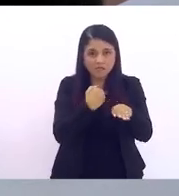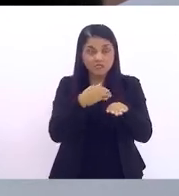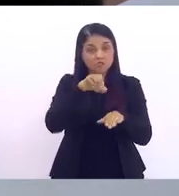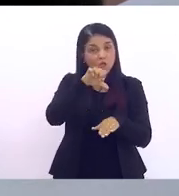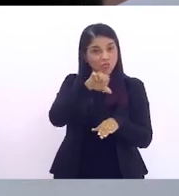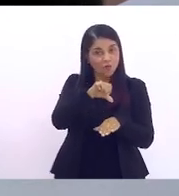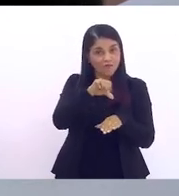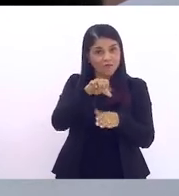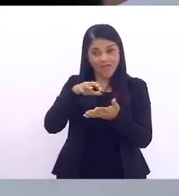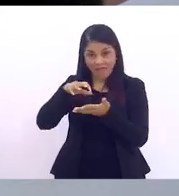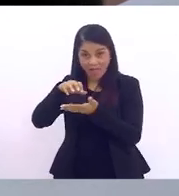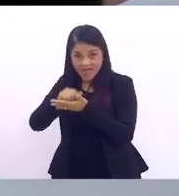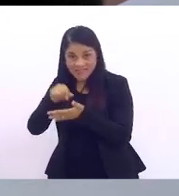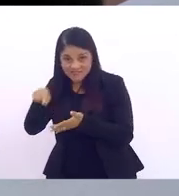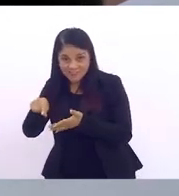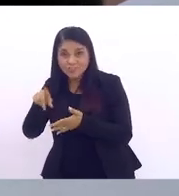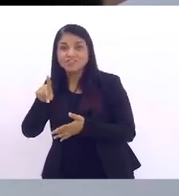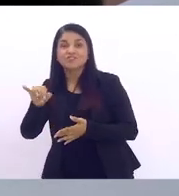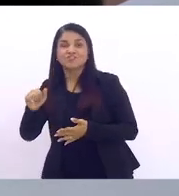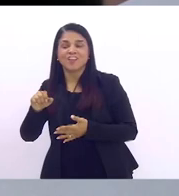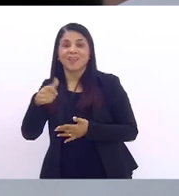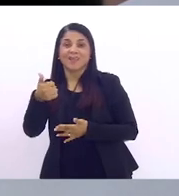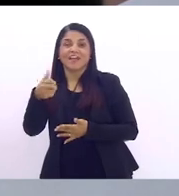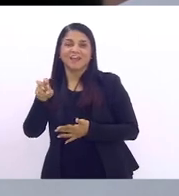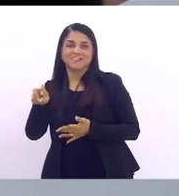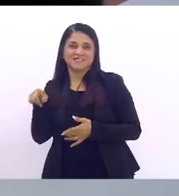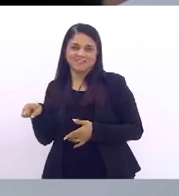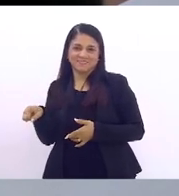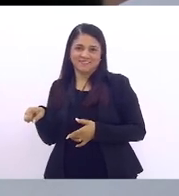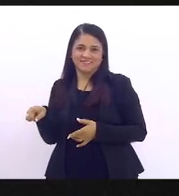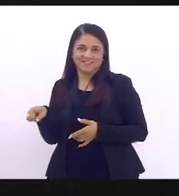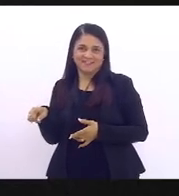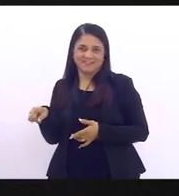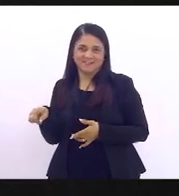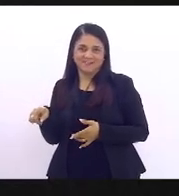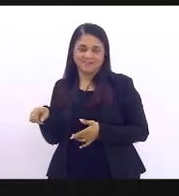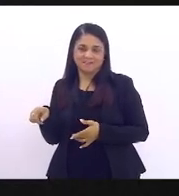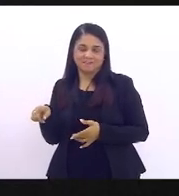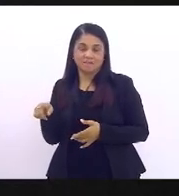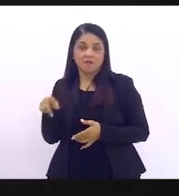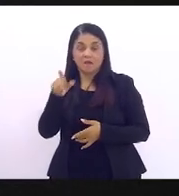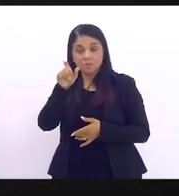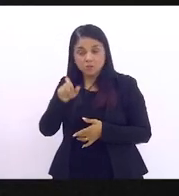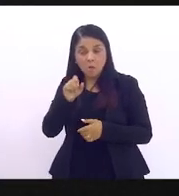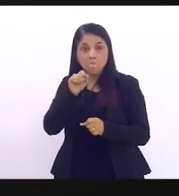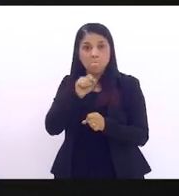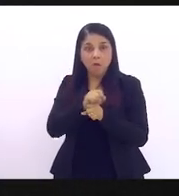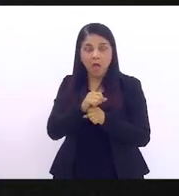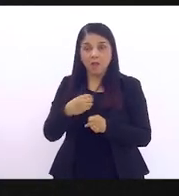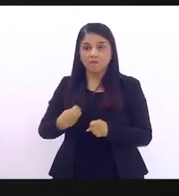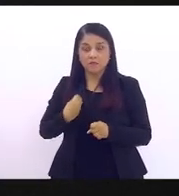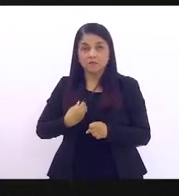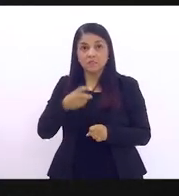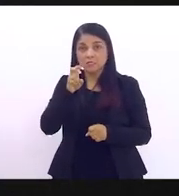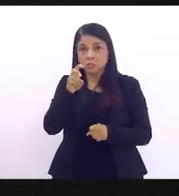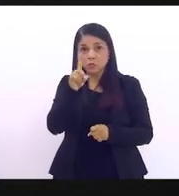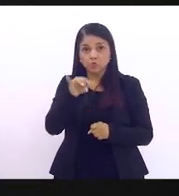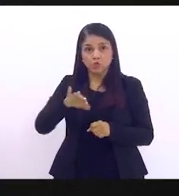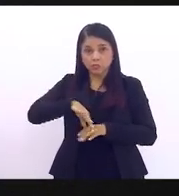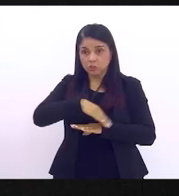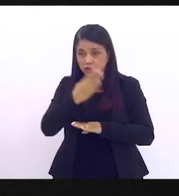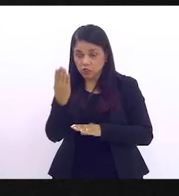aquele pagamento então a pessoa tem que parar a vida dela ficar C dias consecutivos